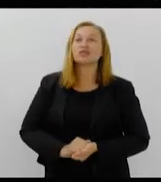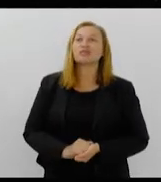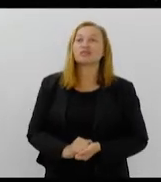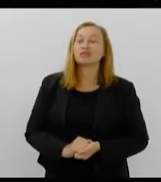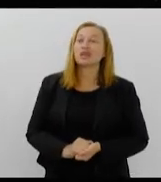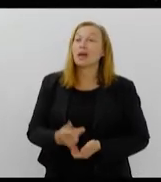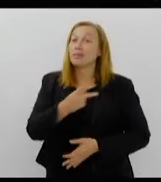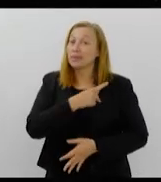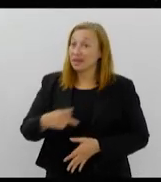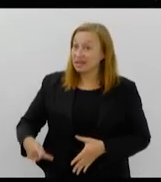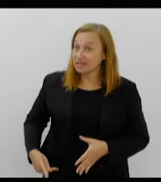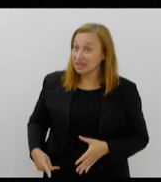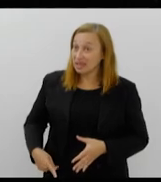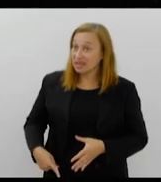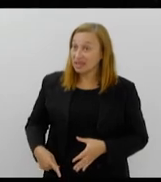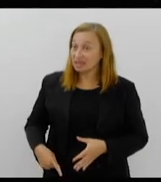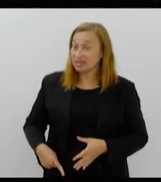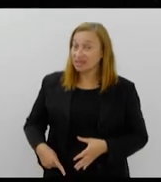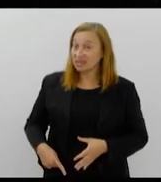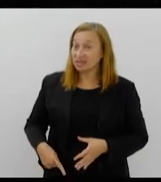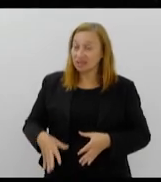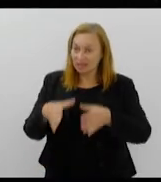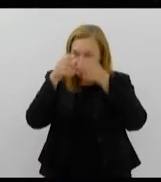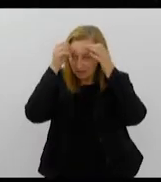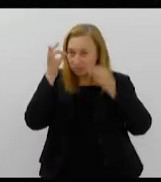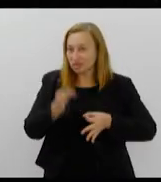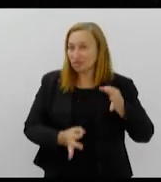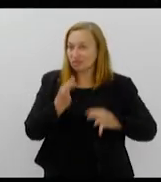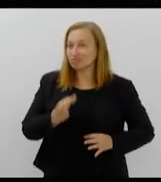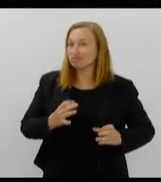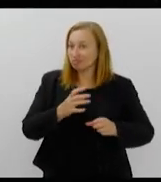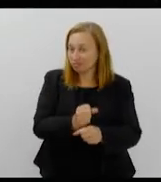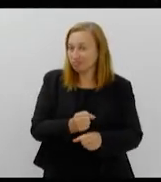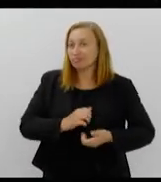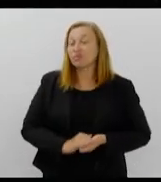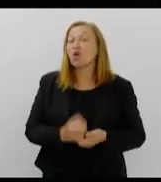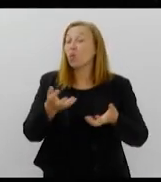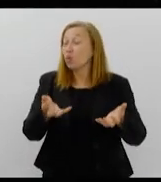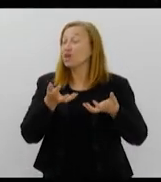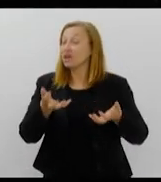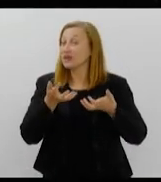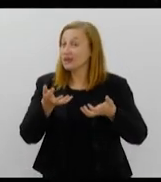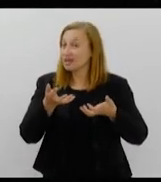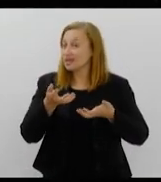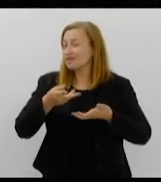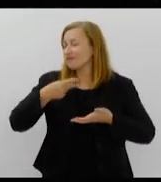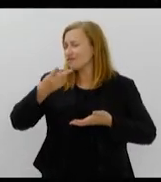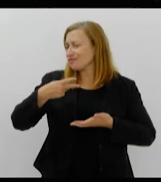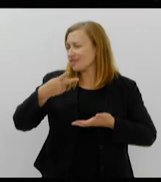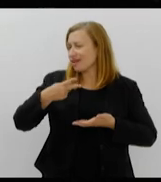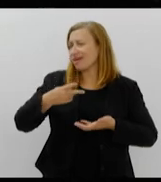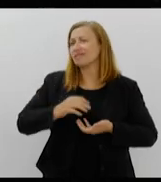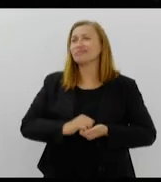a presidência daquela corte, eu queria realçar